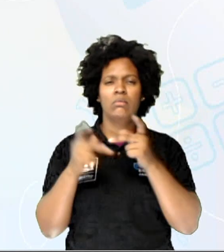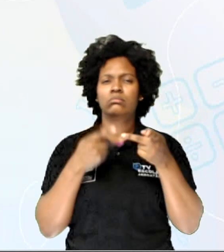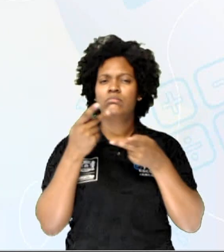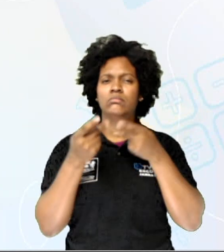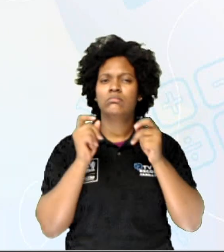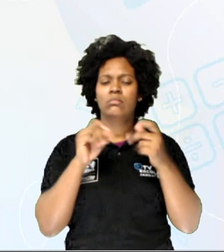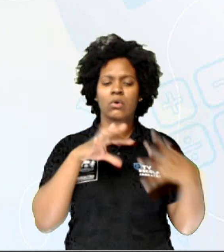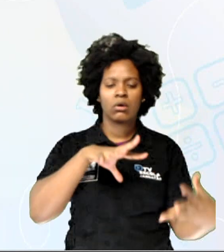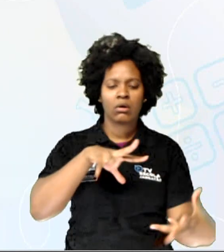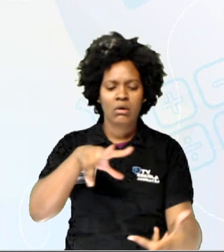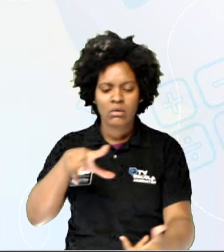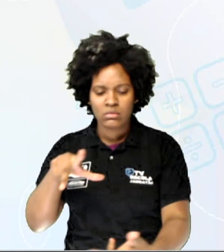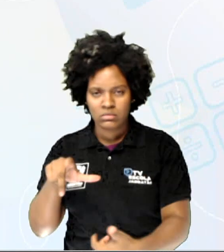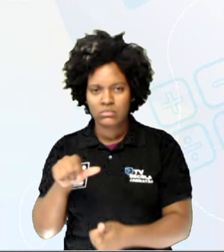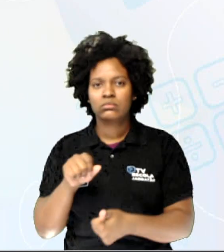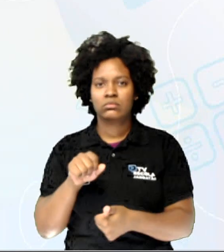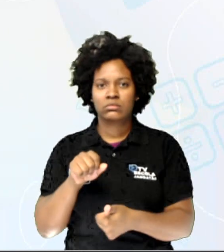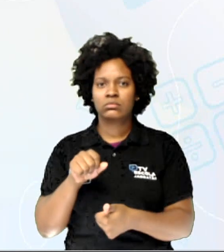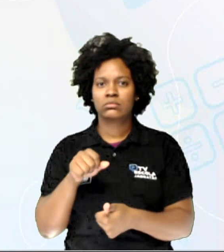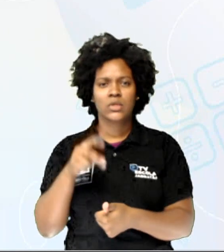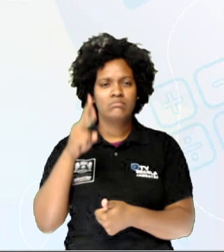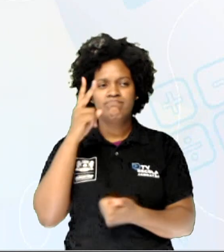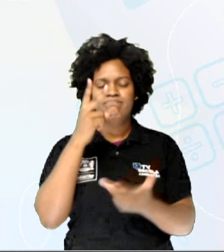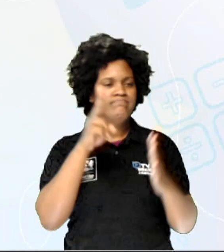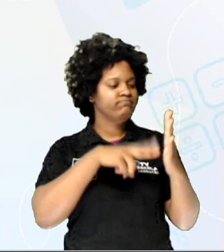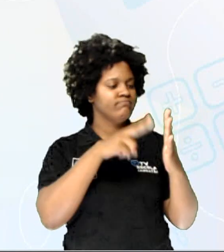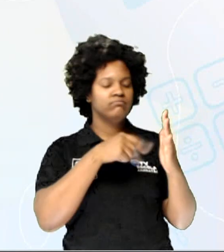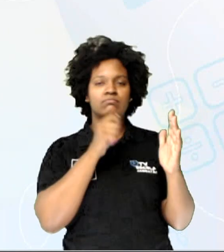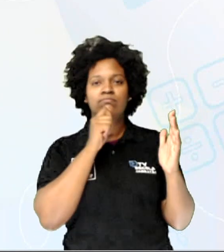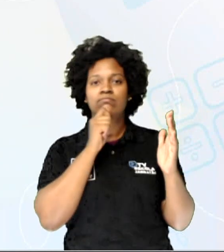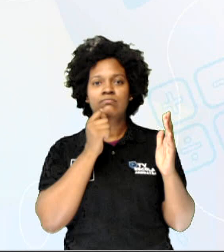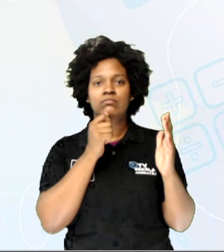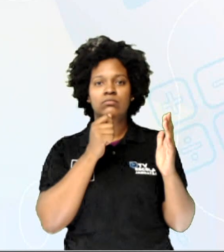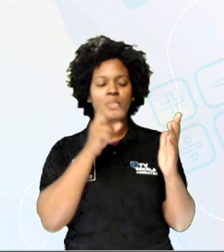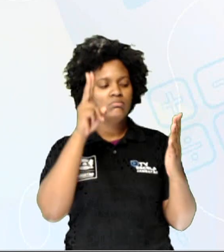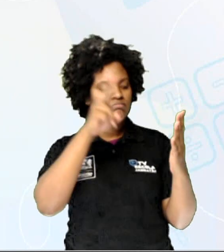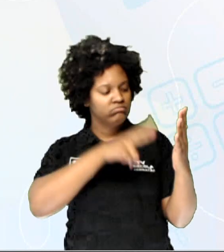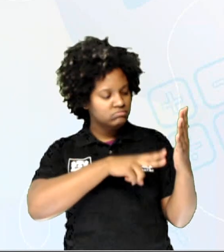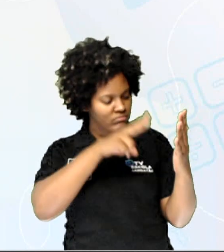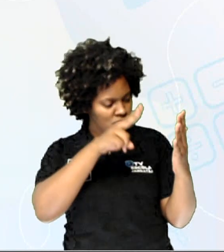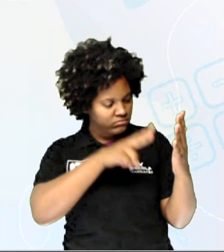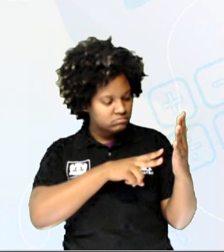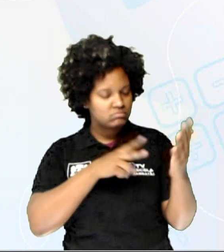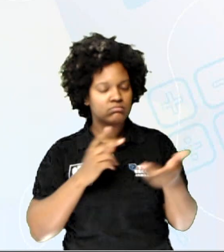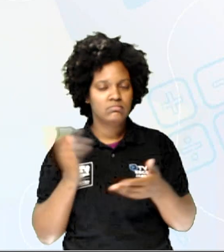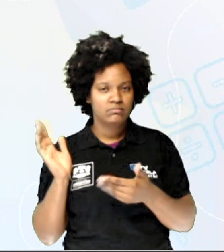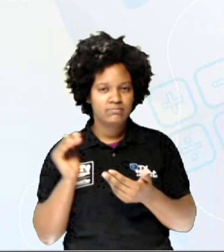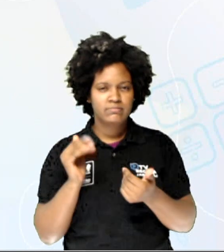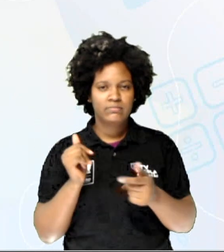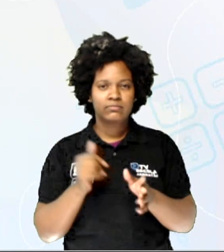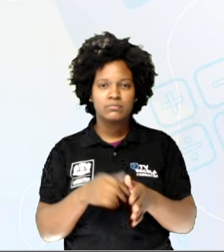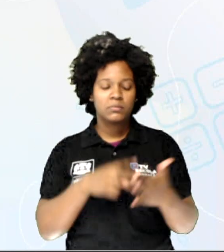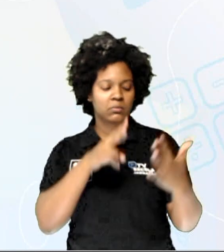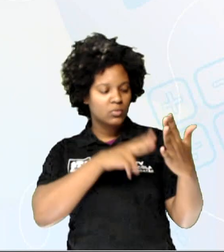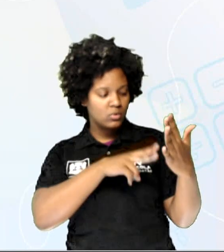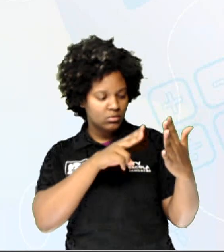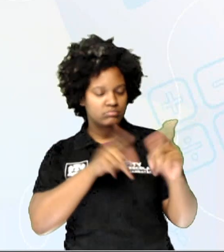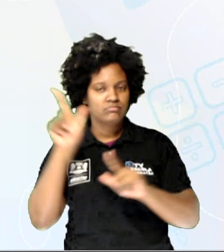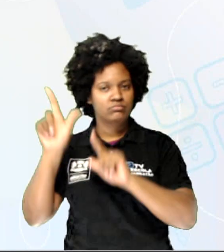o planeta Terra. E a gente não leu esse texto ainda, então vale a pena a gente fazer uma leitura. Acompanhe aqui comigo a leitura do texto, está aí na